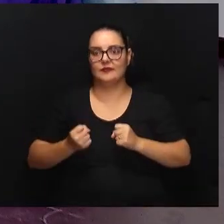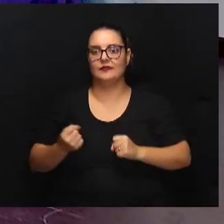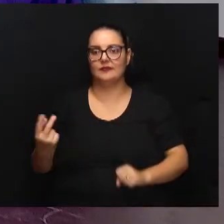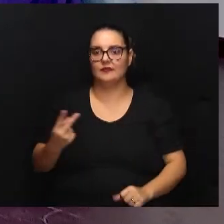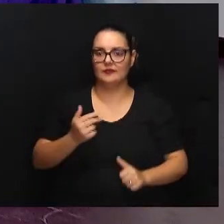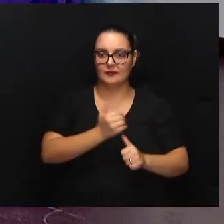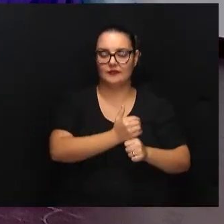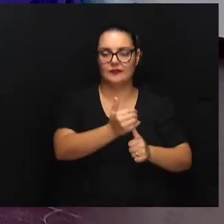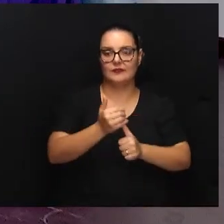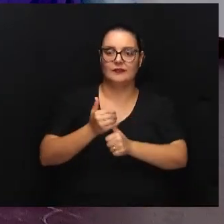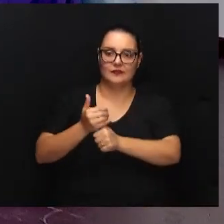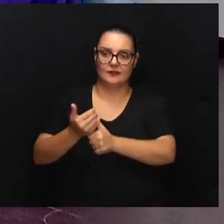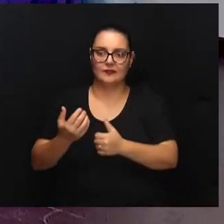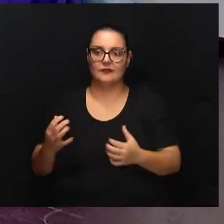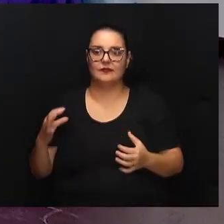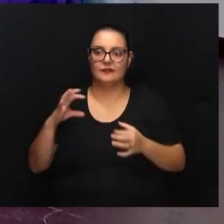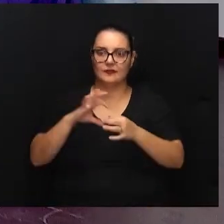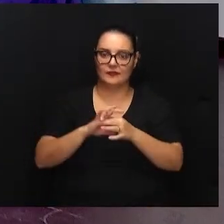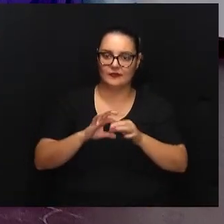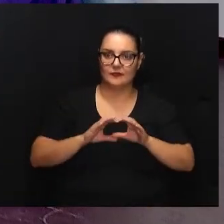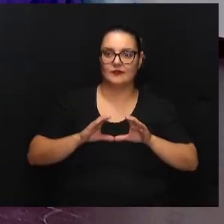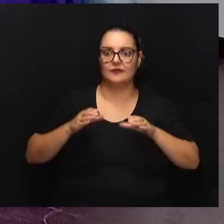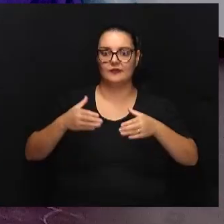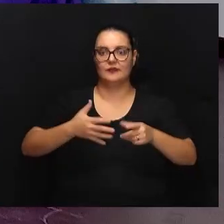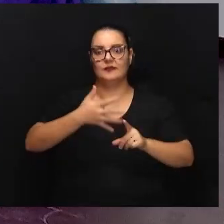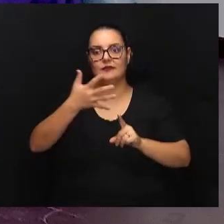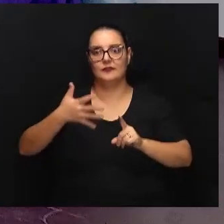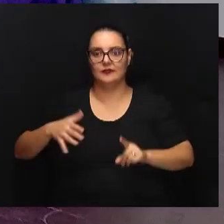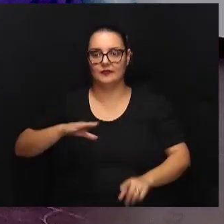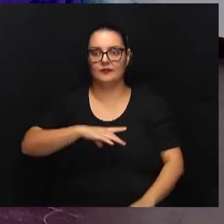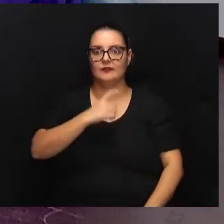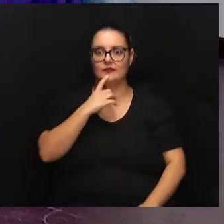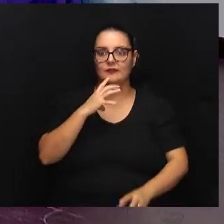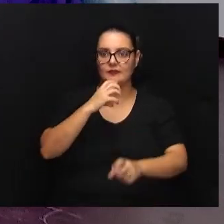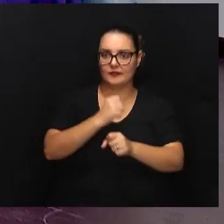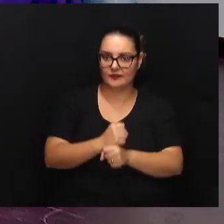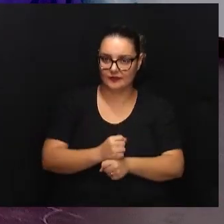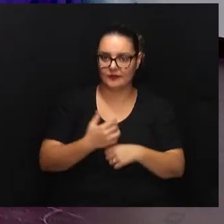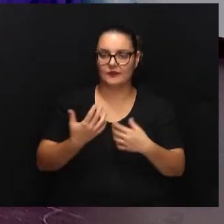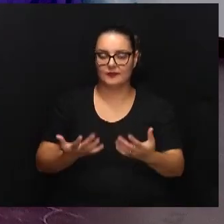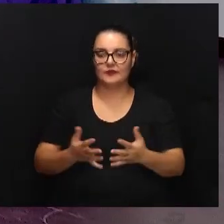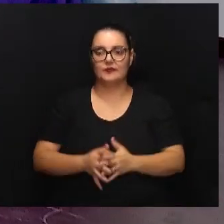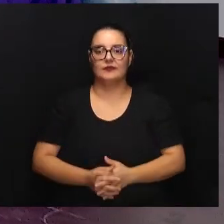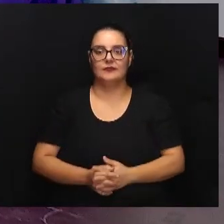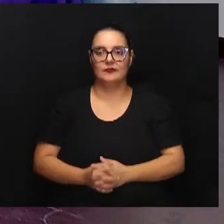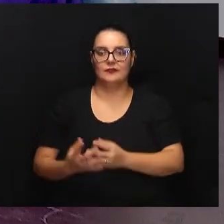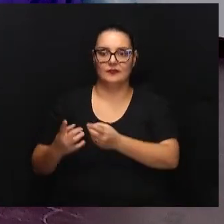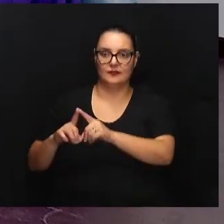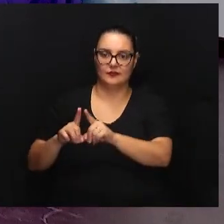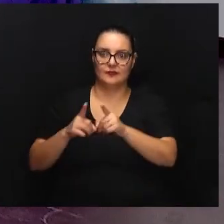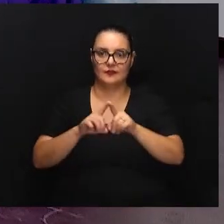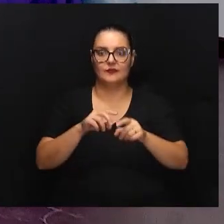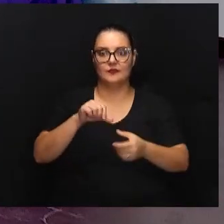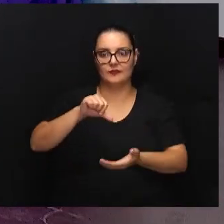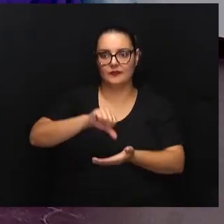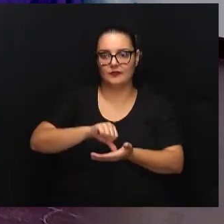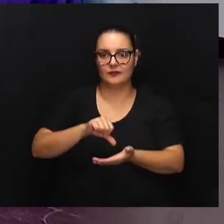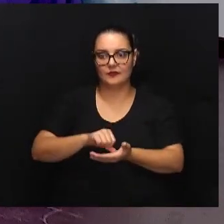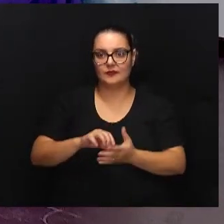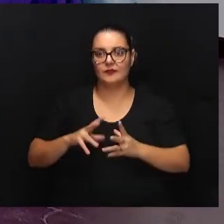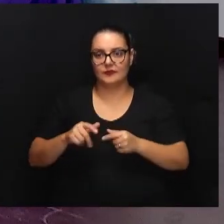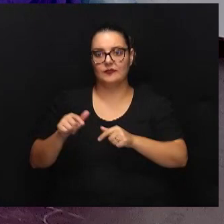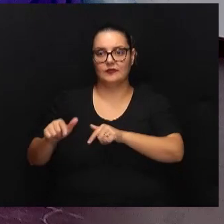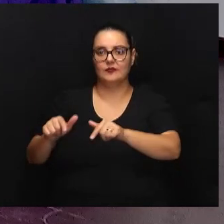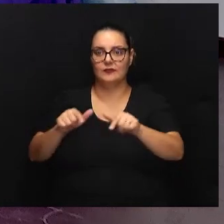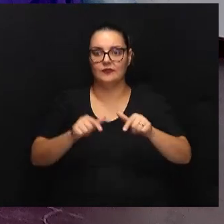também agradecer os esforços desses dois mandatos em conectar a comunidade LGBT de Campinas toda, as